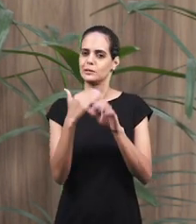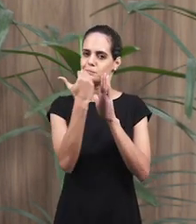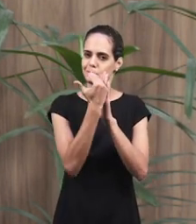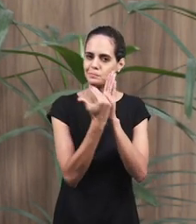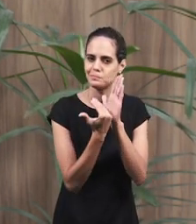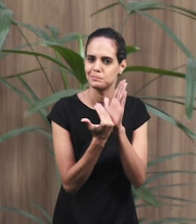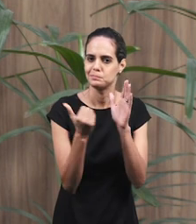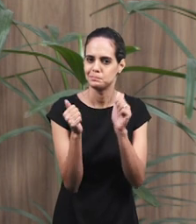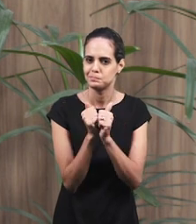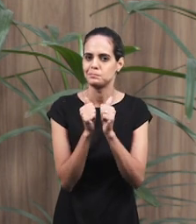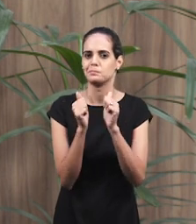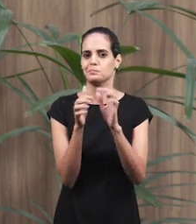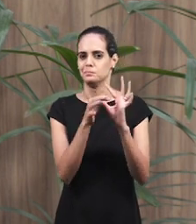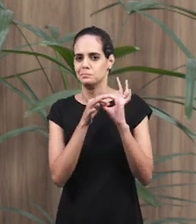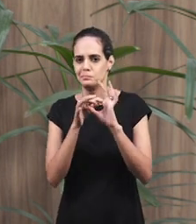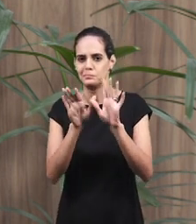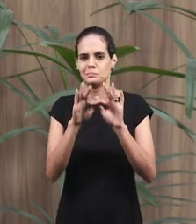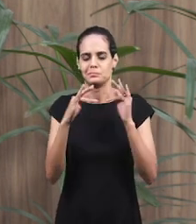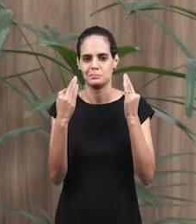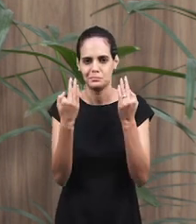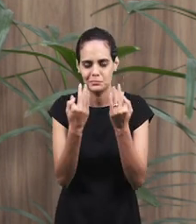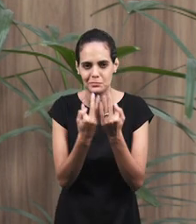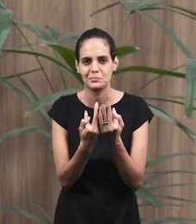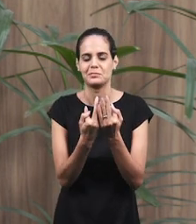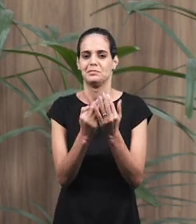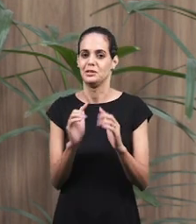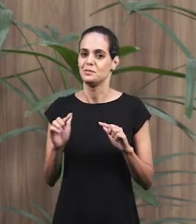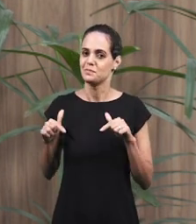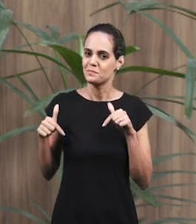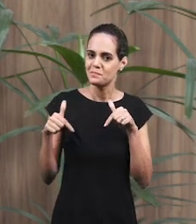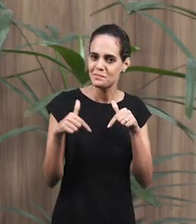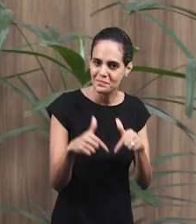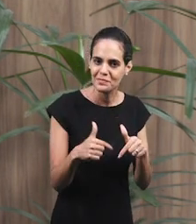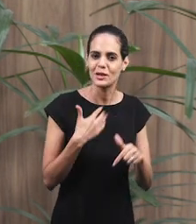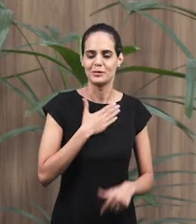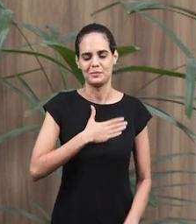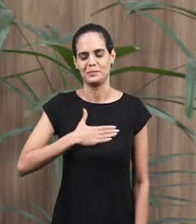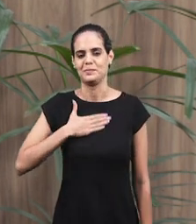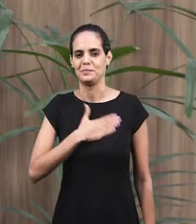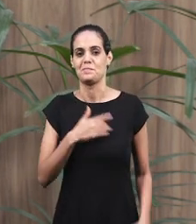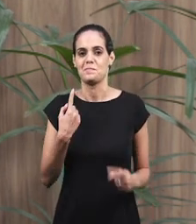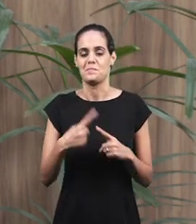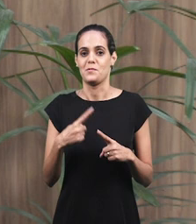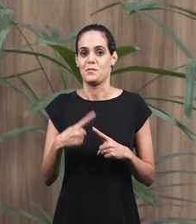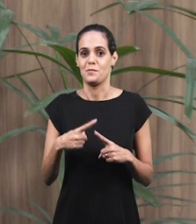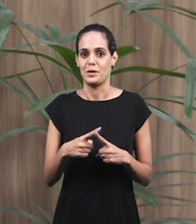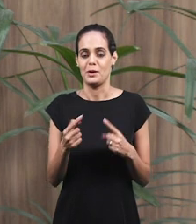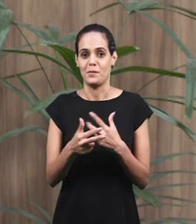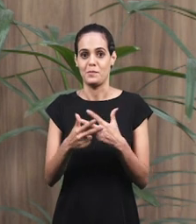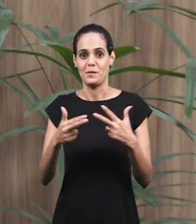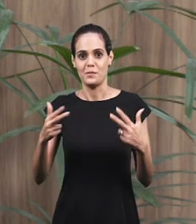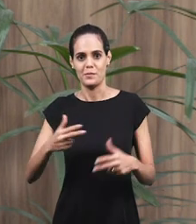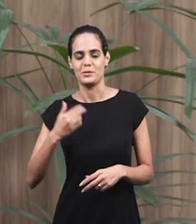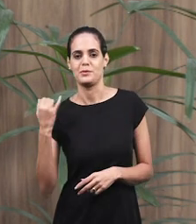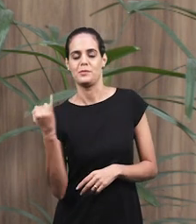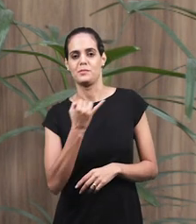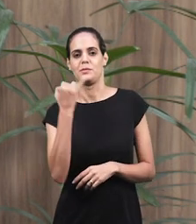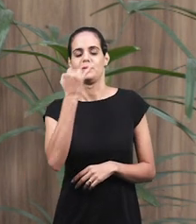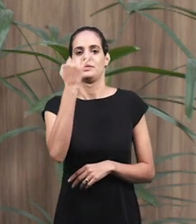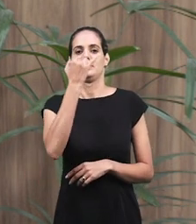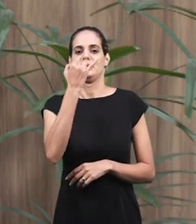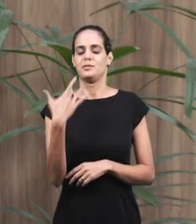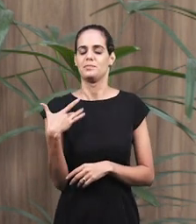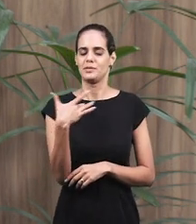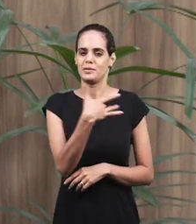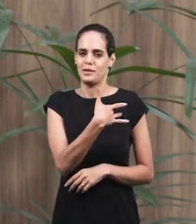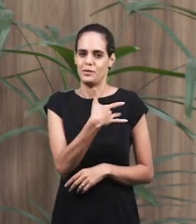e programações com a família, fazendo juntos algo prazeroso, porque isso é importantíssimo para a nossa saúde